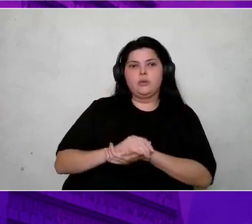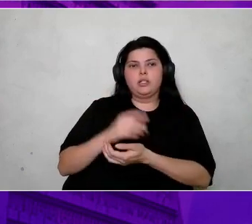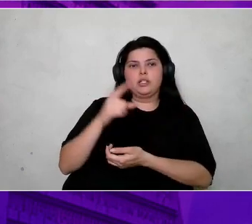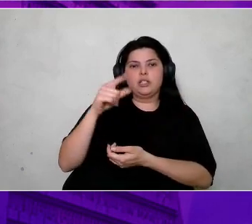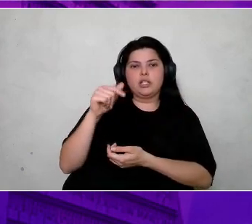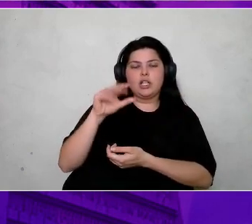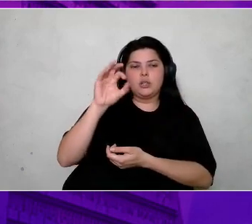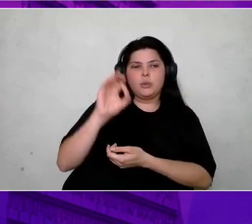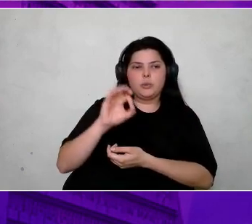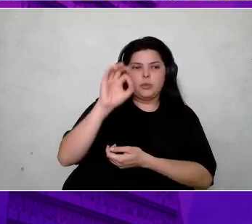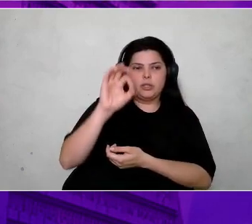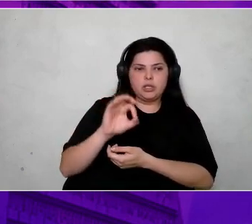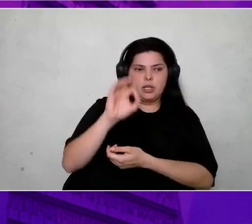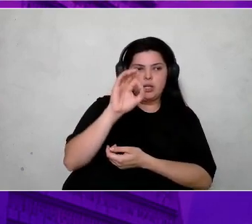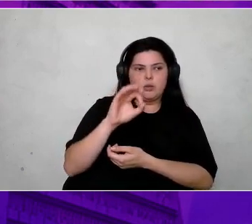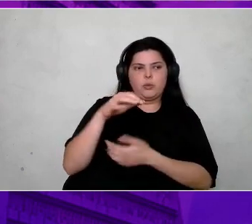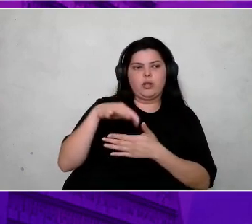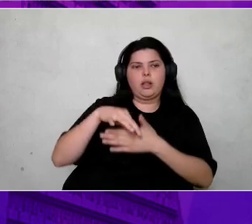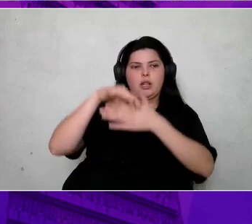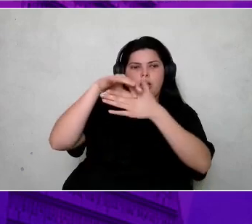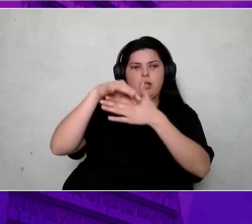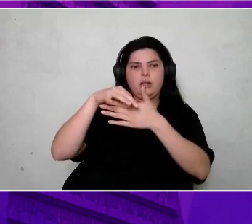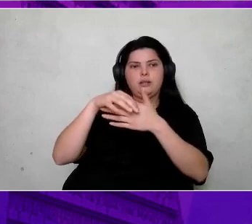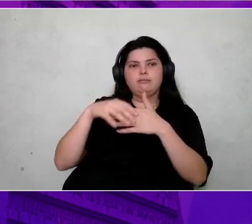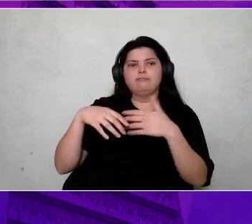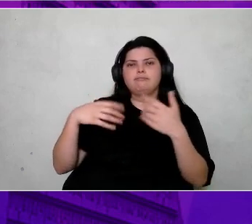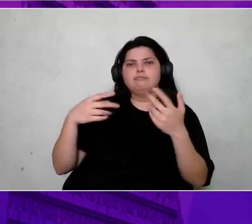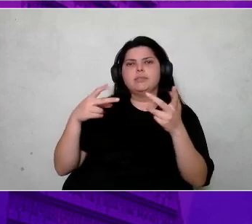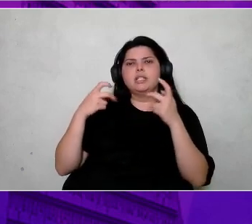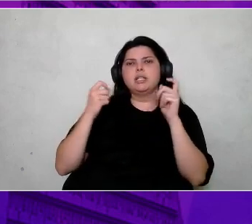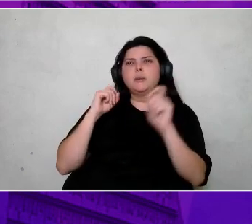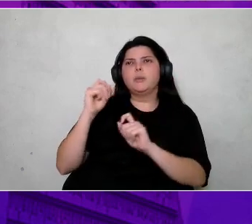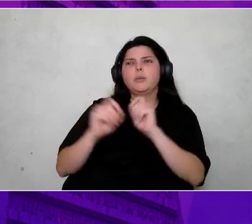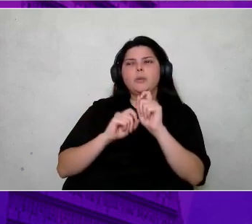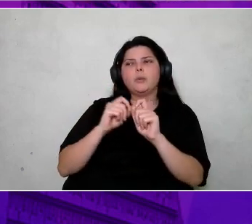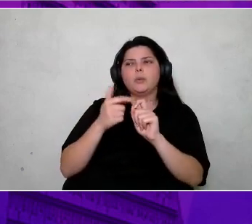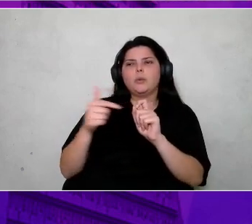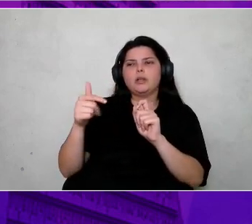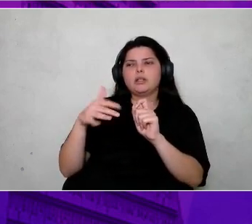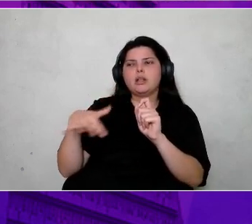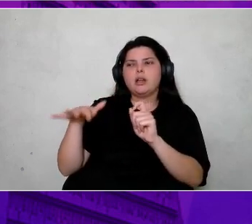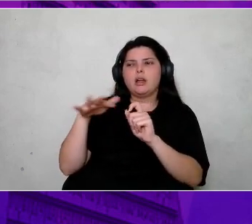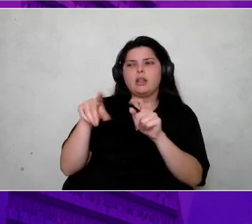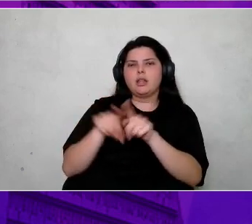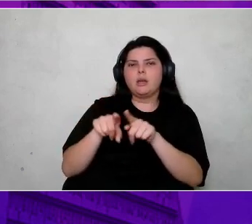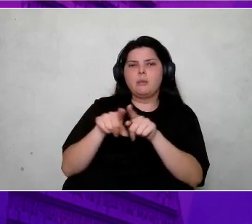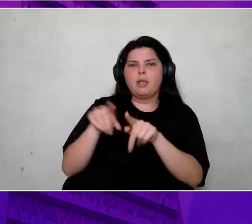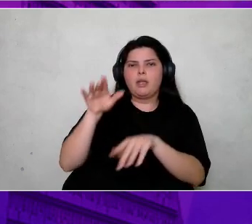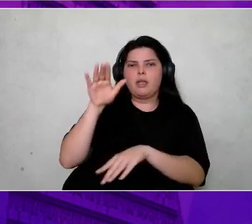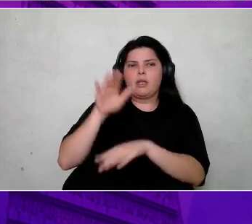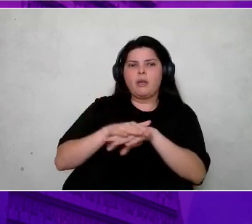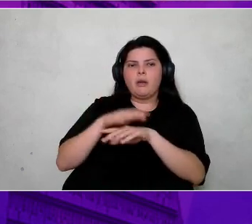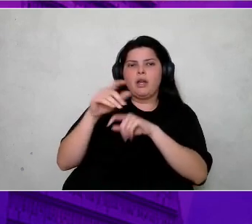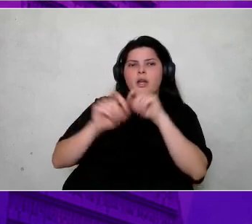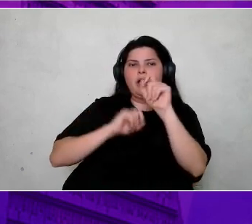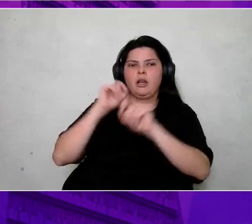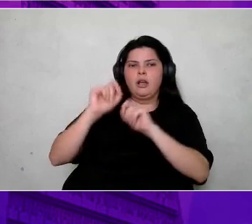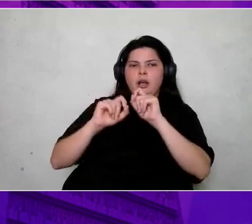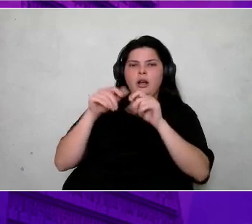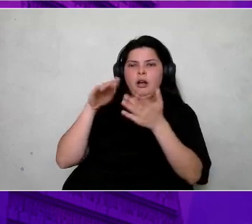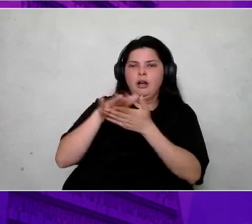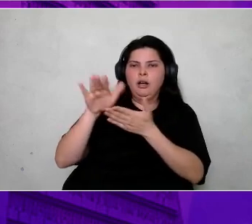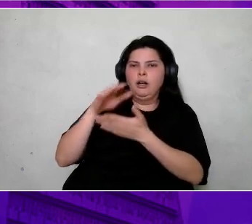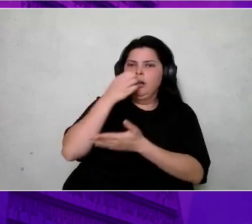17% dos líderes, mas eu vejo outras coisas além da produtividade. A produtividade é legal, mas o que eu vejo